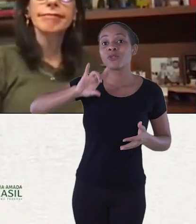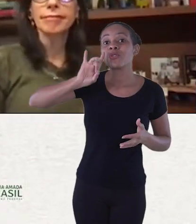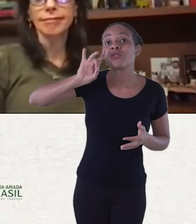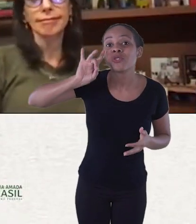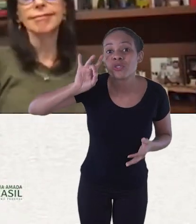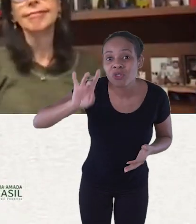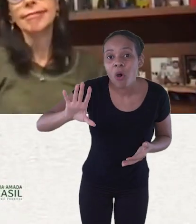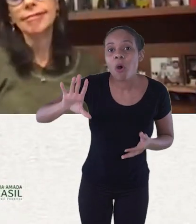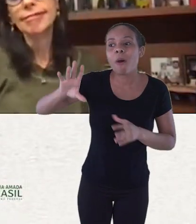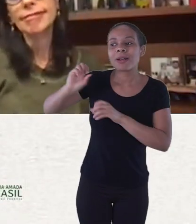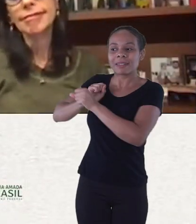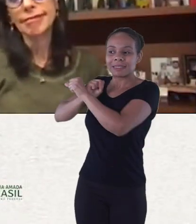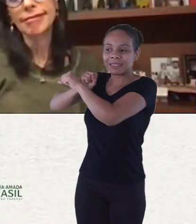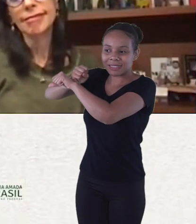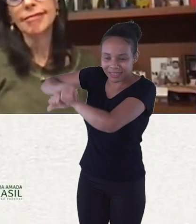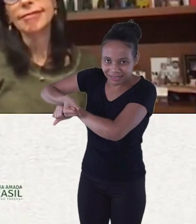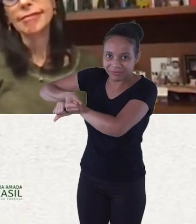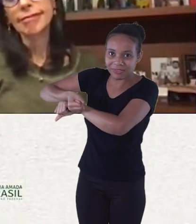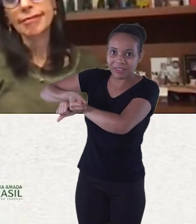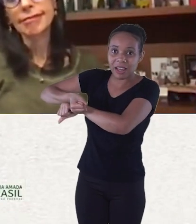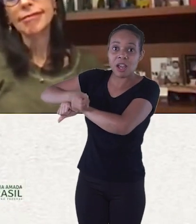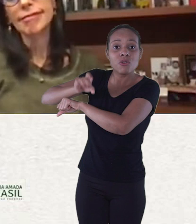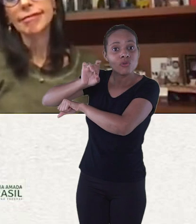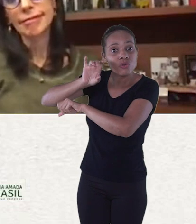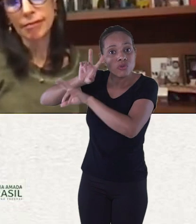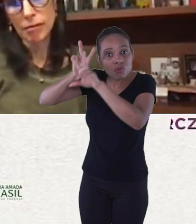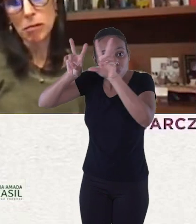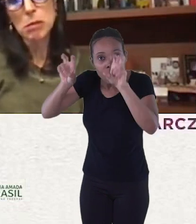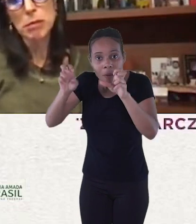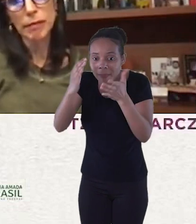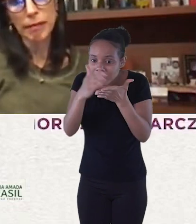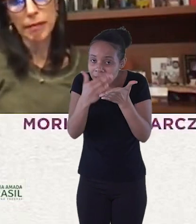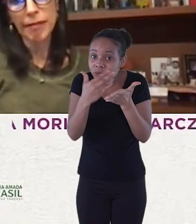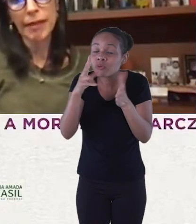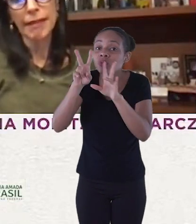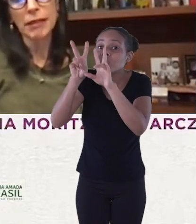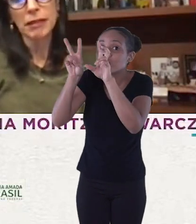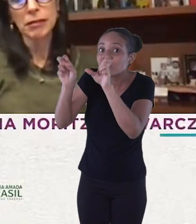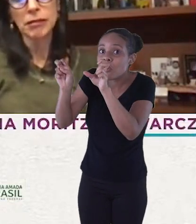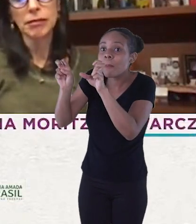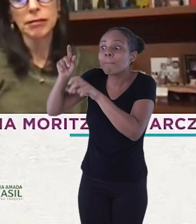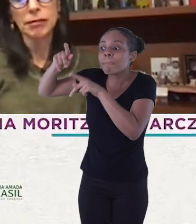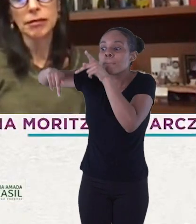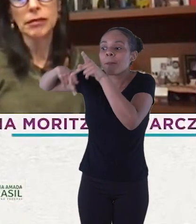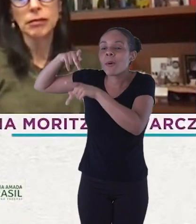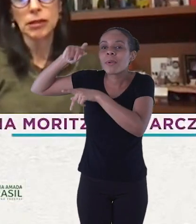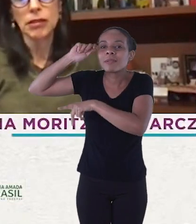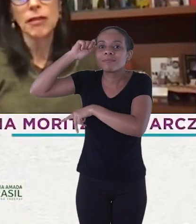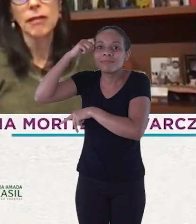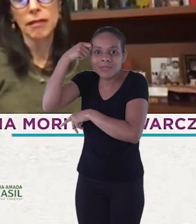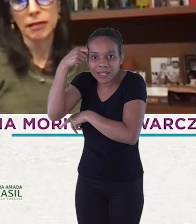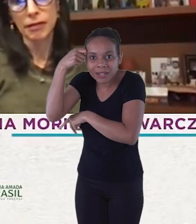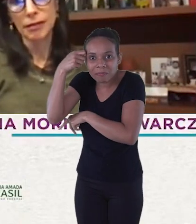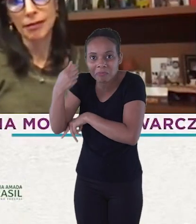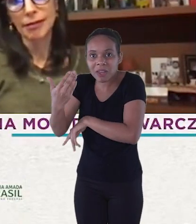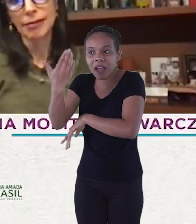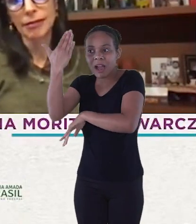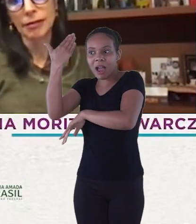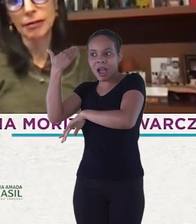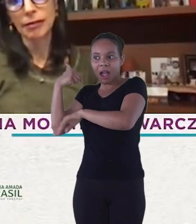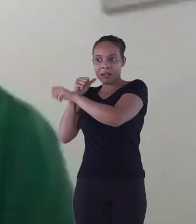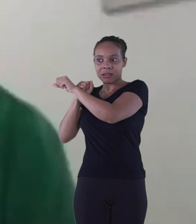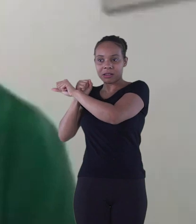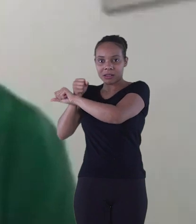é um livro sobre a população negra na escravidão, né, e no pós-abolição. Então foi muito legal, a